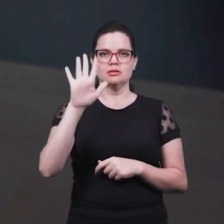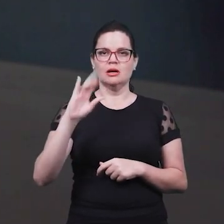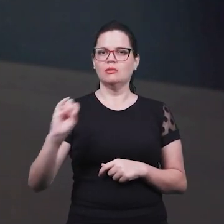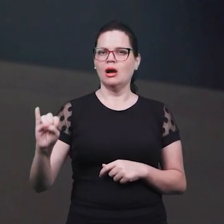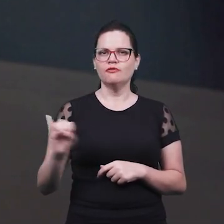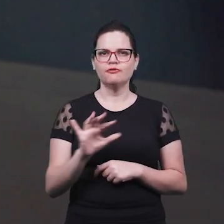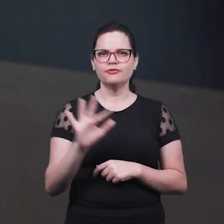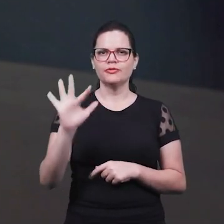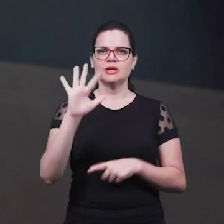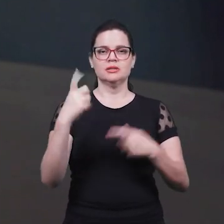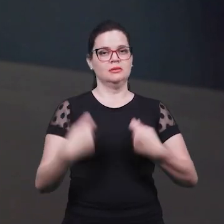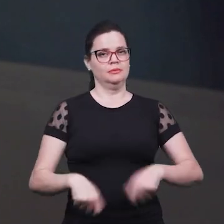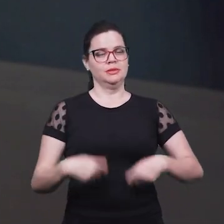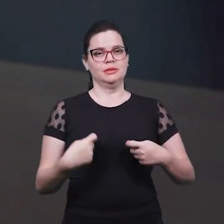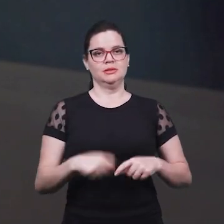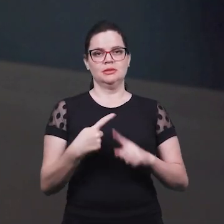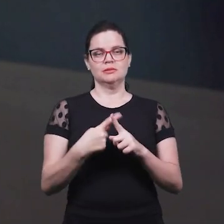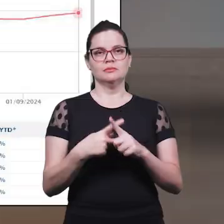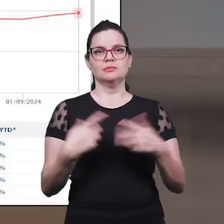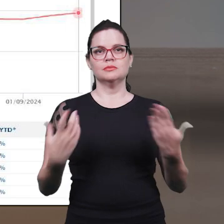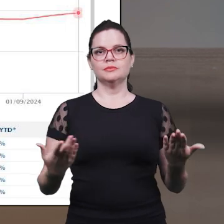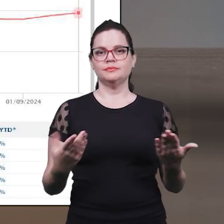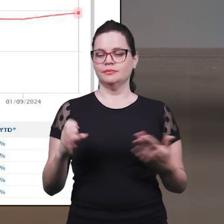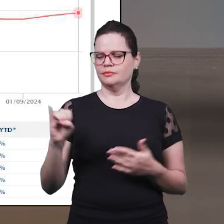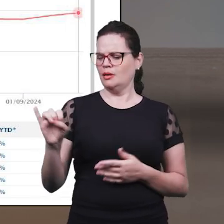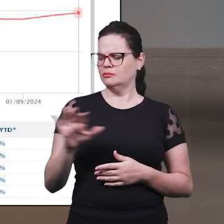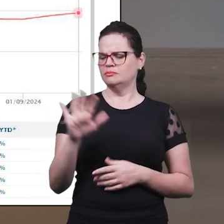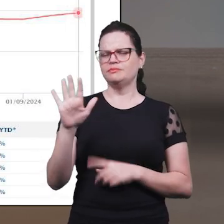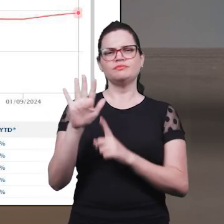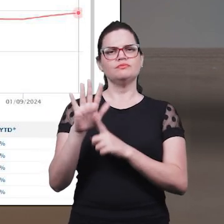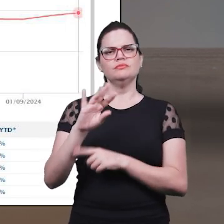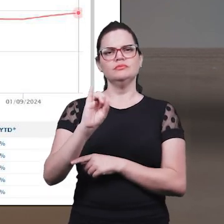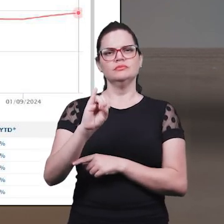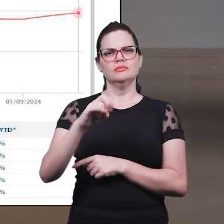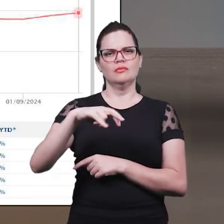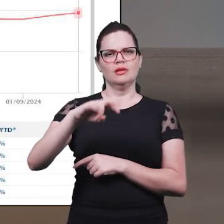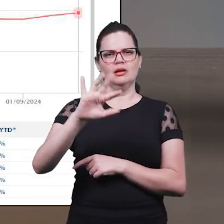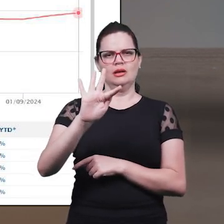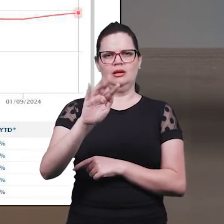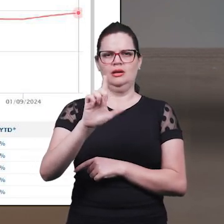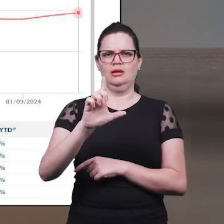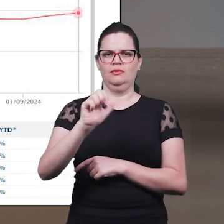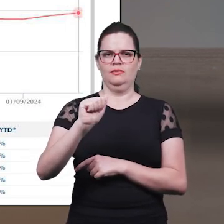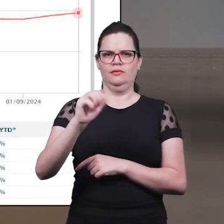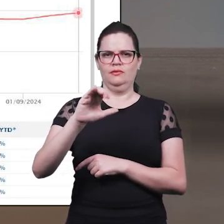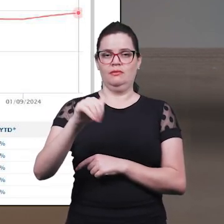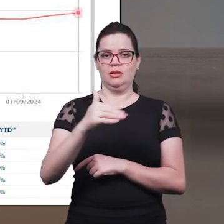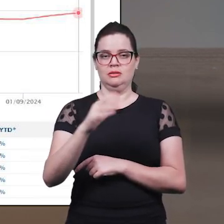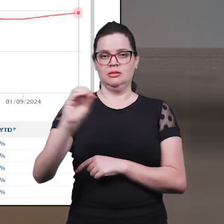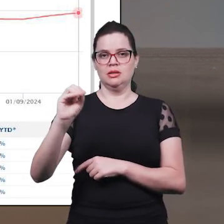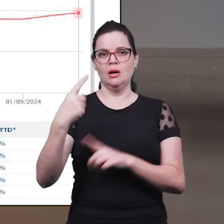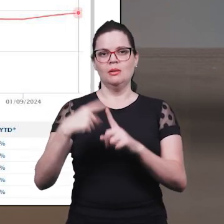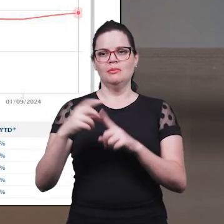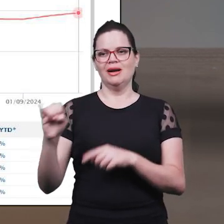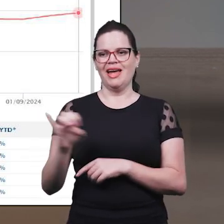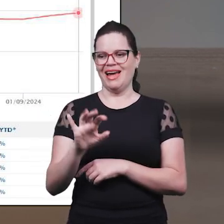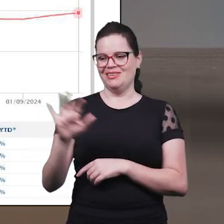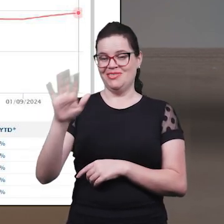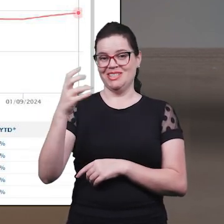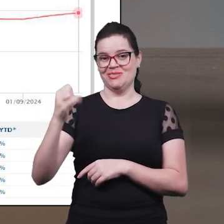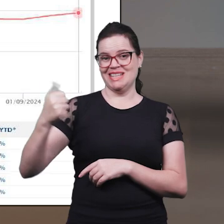reserva, no nosso poder de compra. A inflação, ela consome todo o rendimento